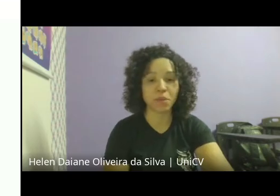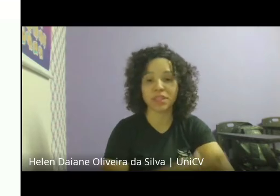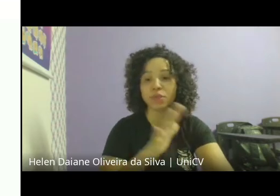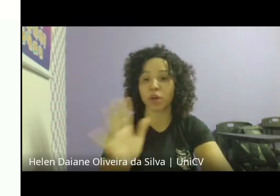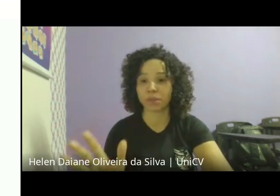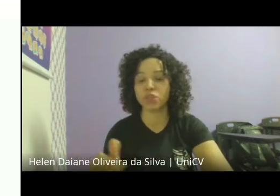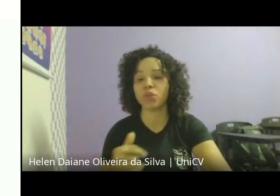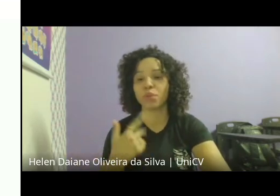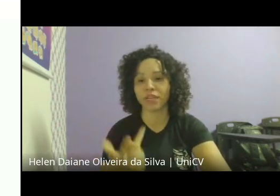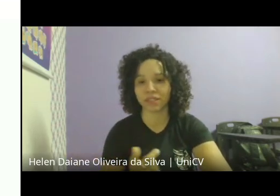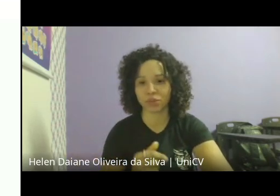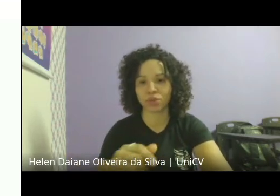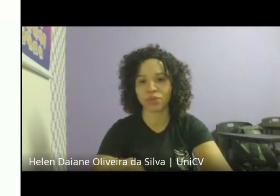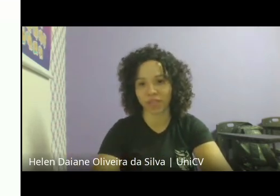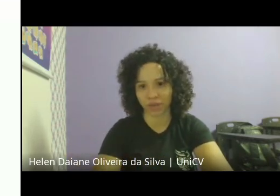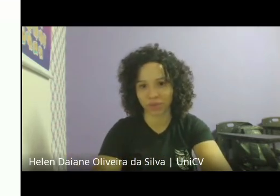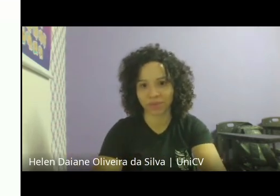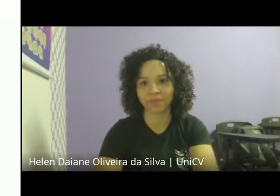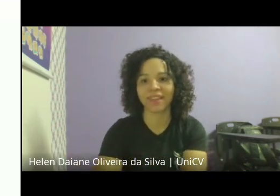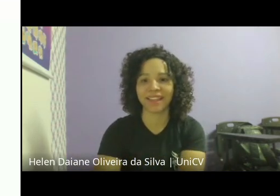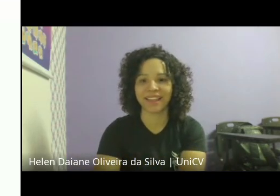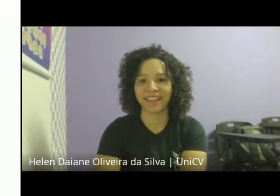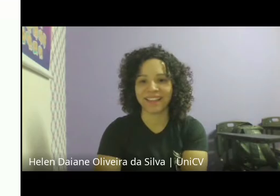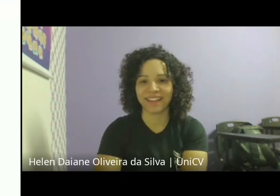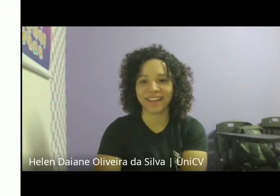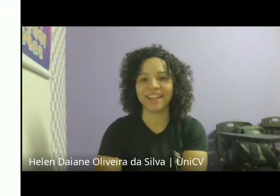aparecer muitas formas de comunicação dos surdos cegos.